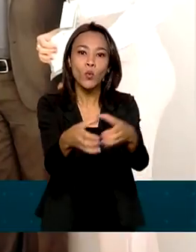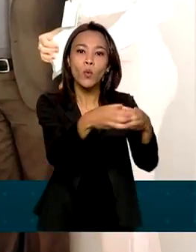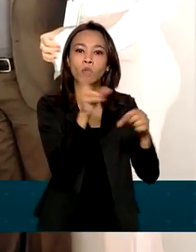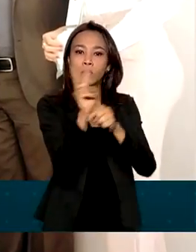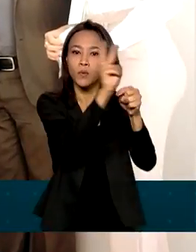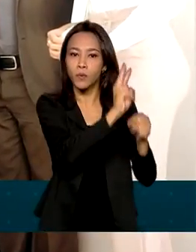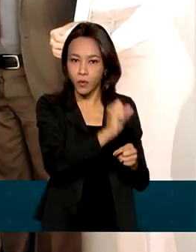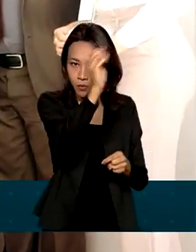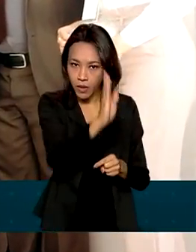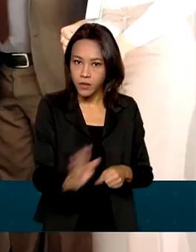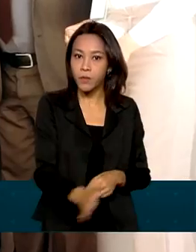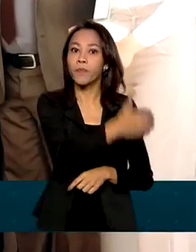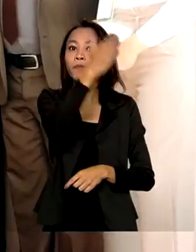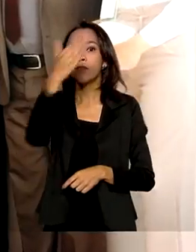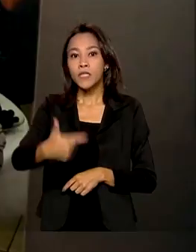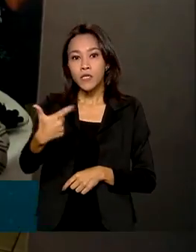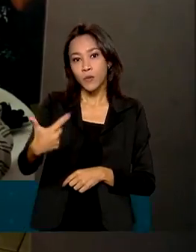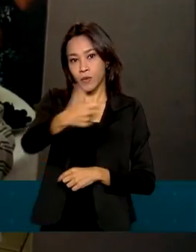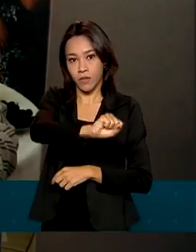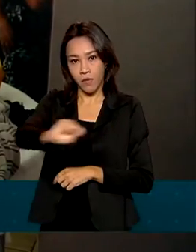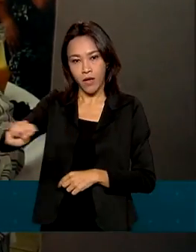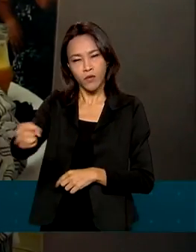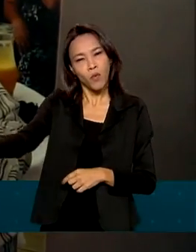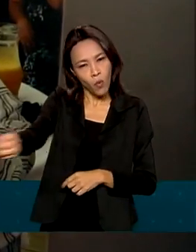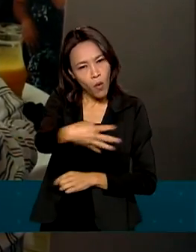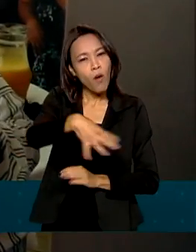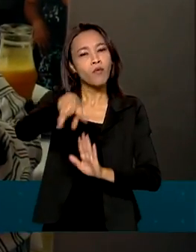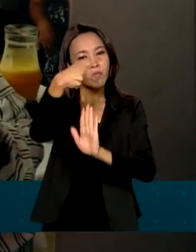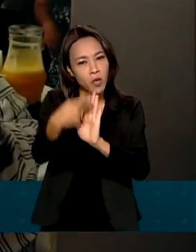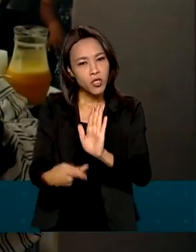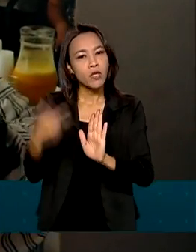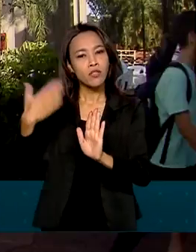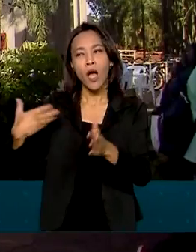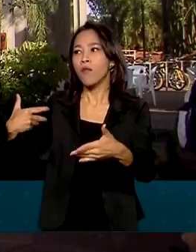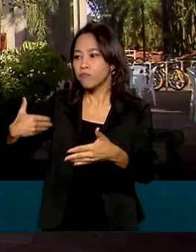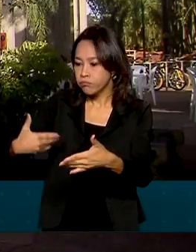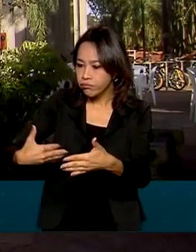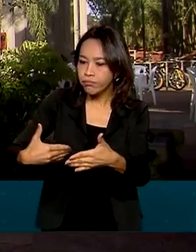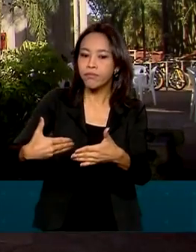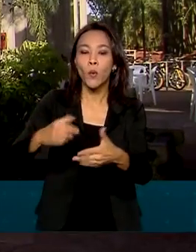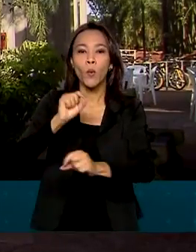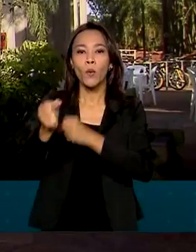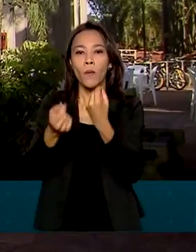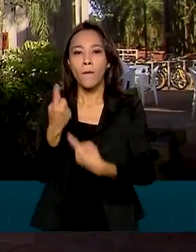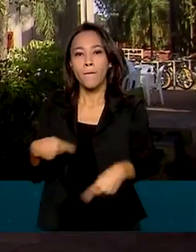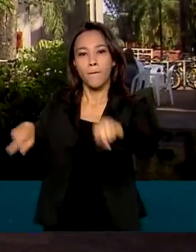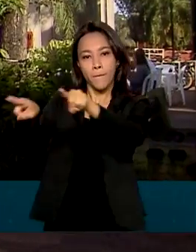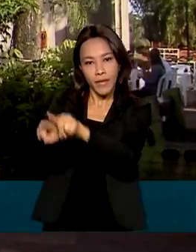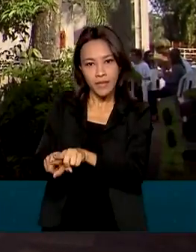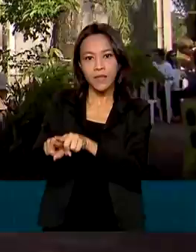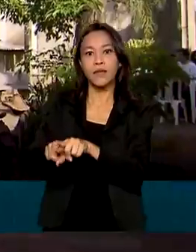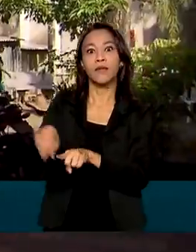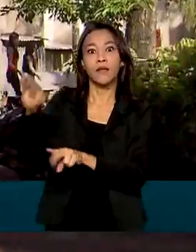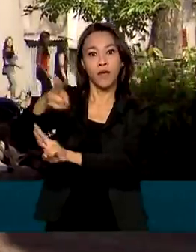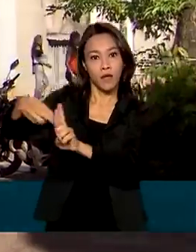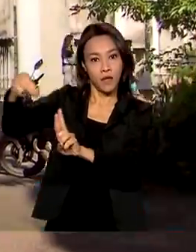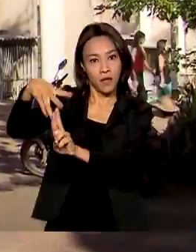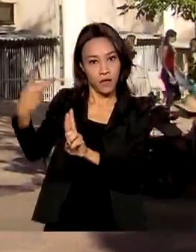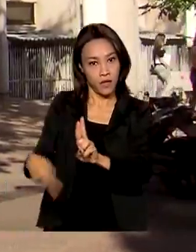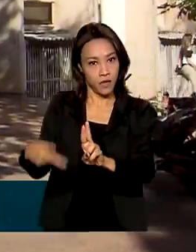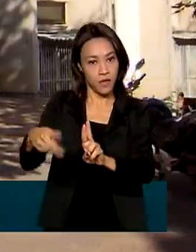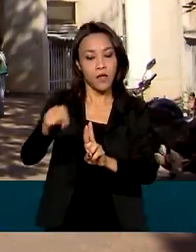Brasil. Para o segundo semestre, novos projetos já estão encaminhados. Em parceria com a Universidade de Brasília,